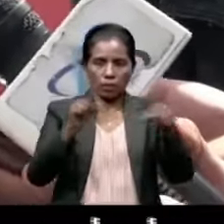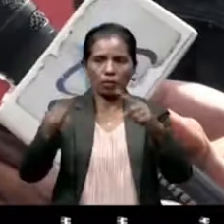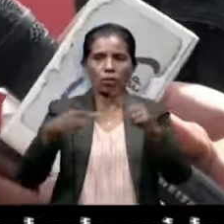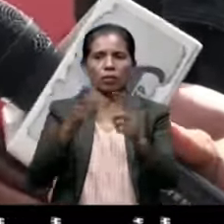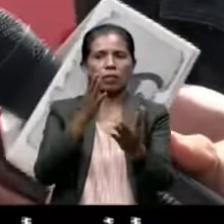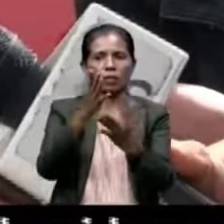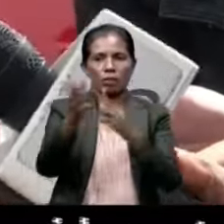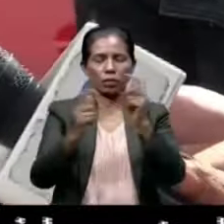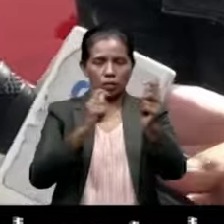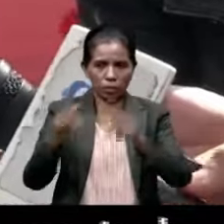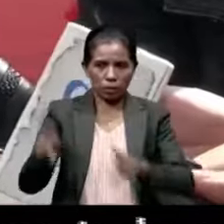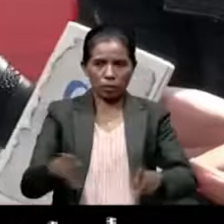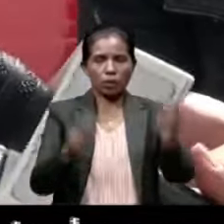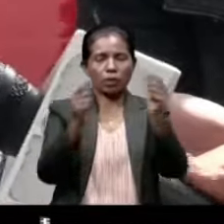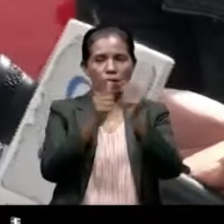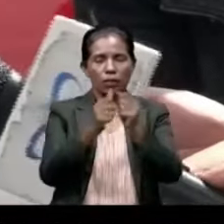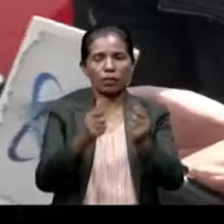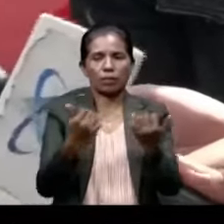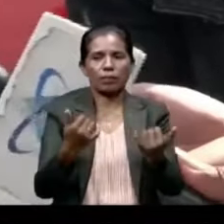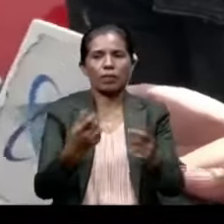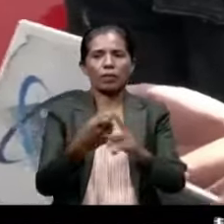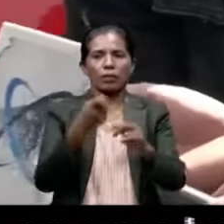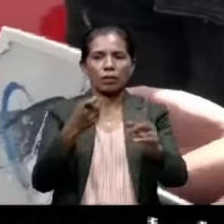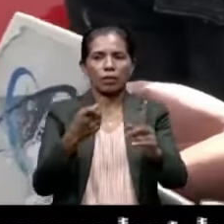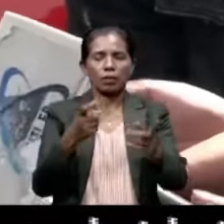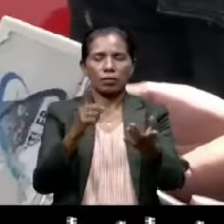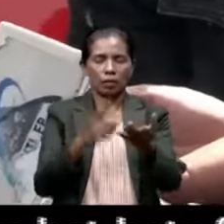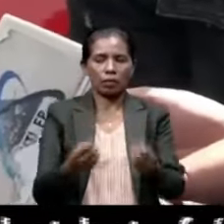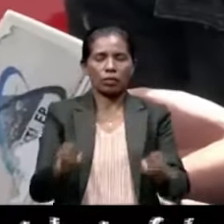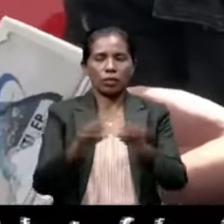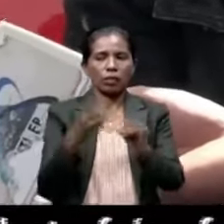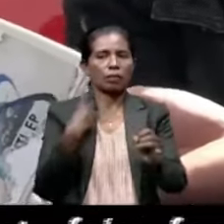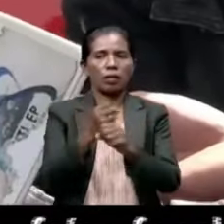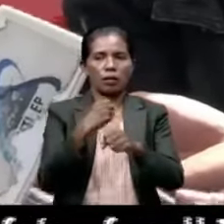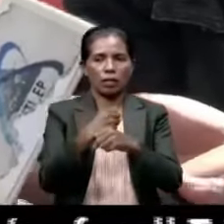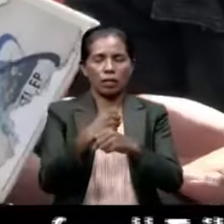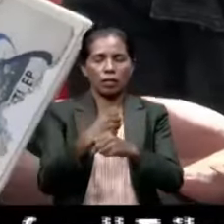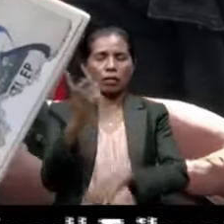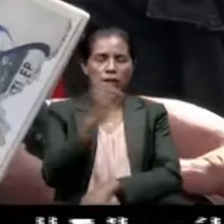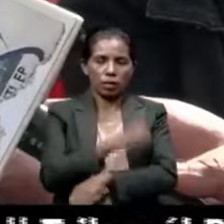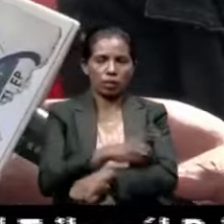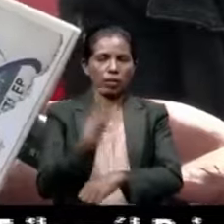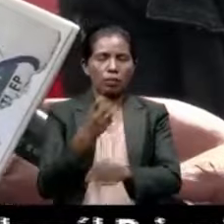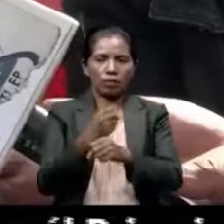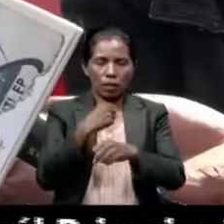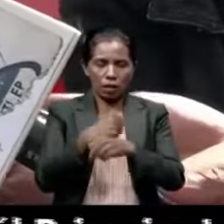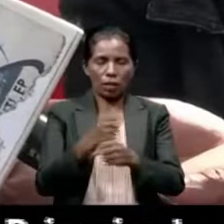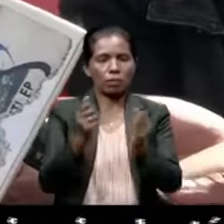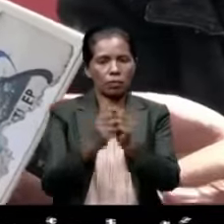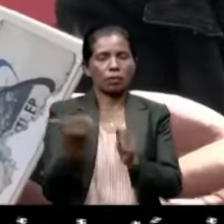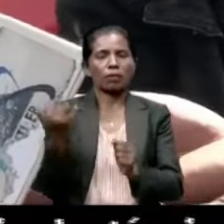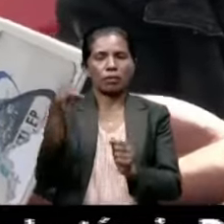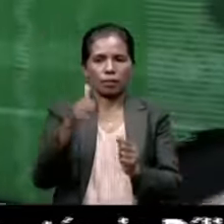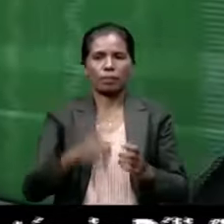acesso para transporte público hoje da nema o senhor tu discussão nema caminhar lo sira mas hoje o lorong hoje em bele halo atividade da né lançamento do